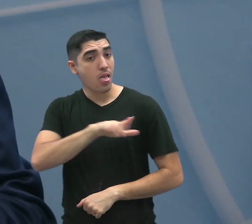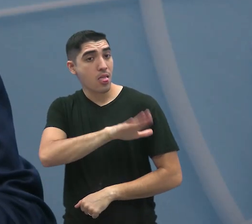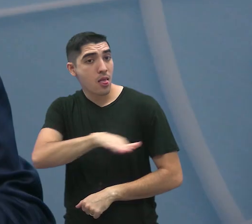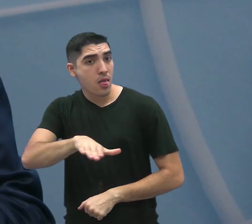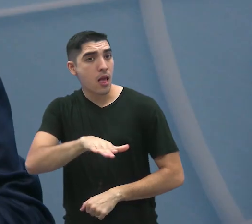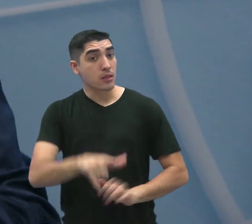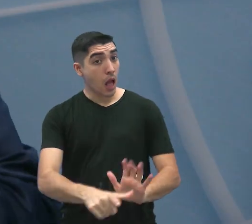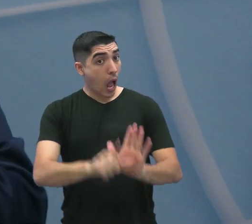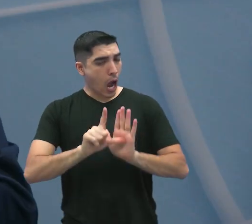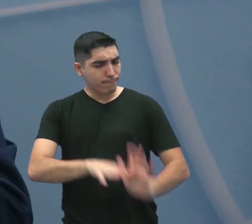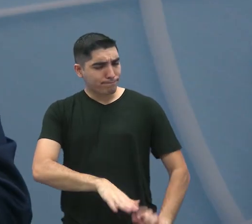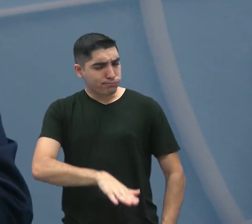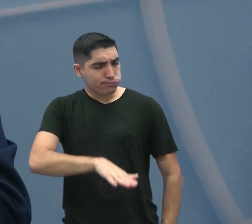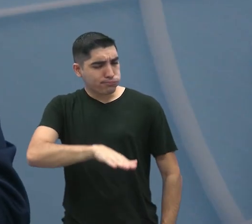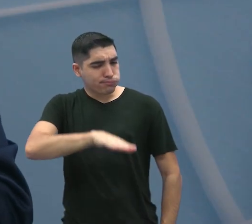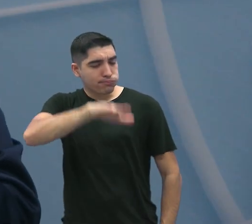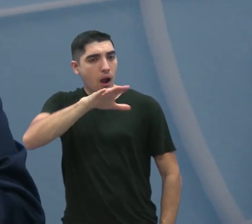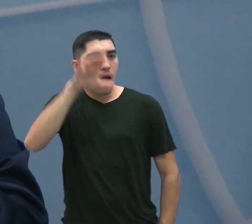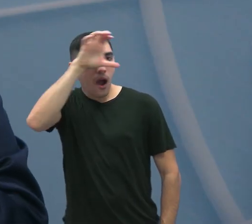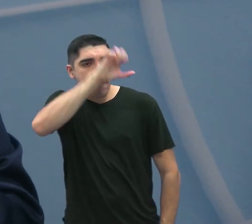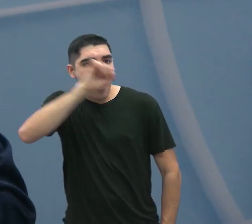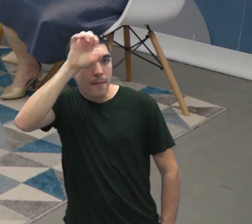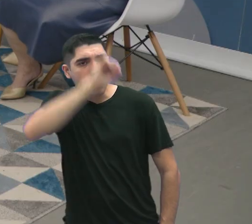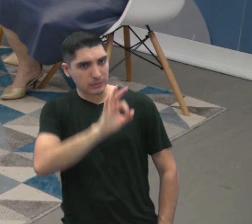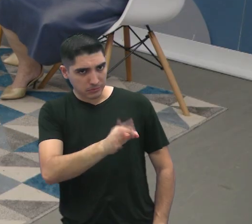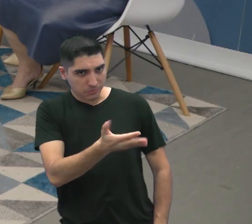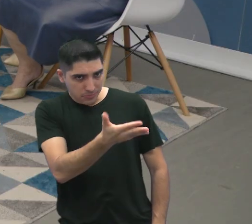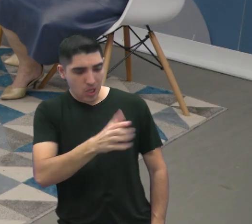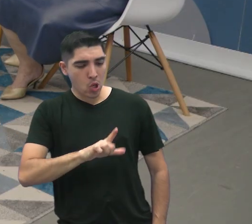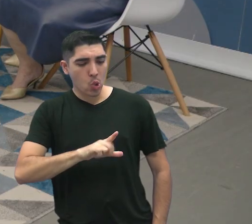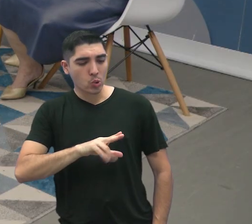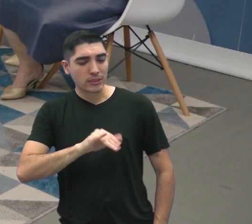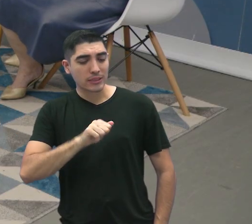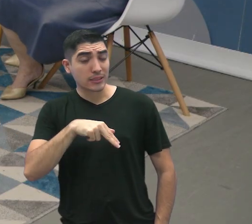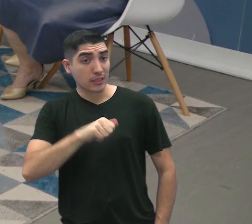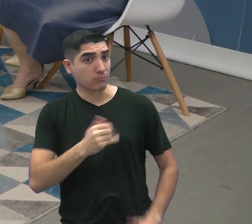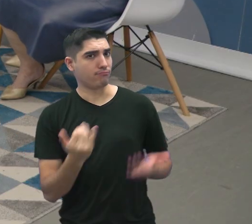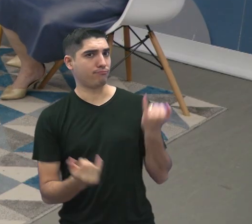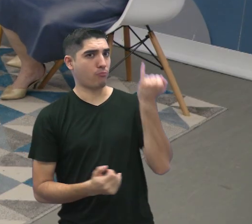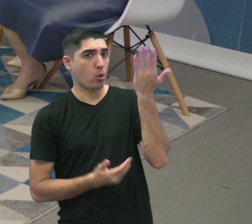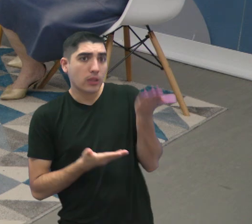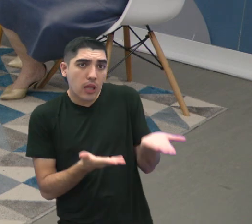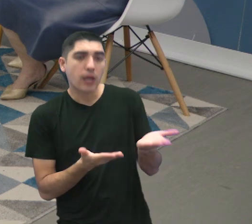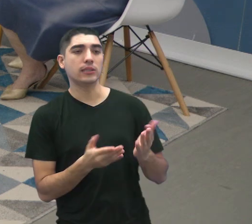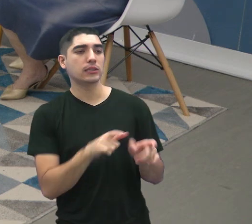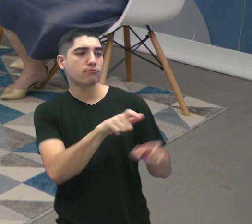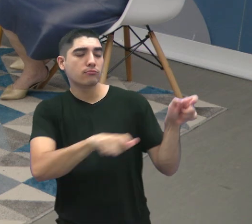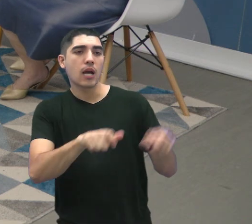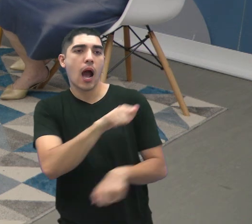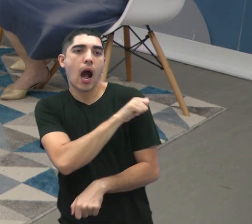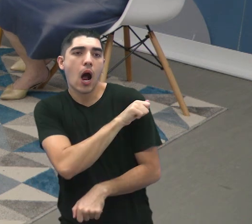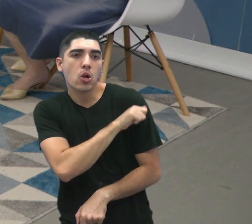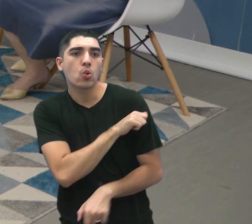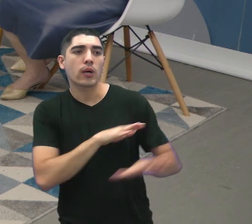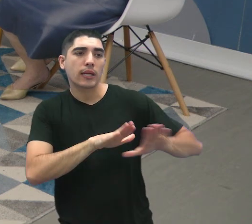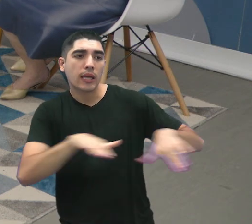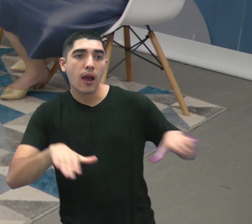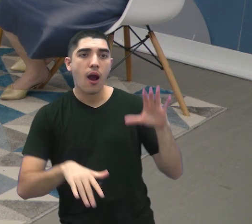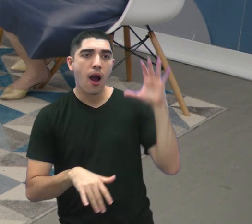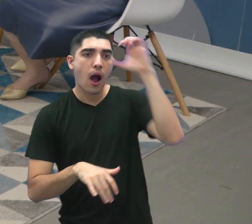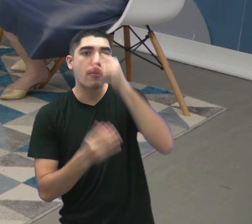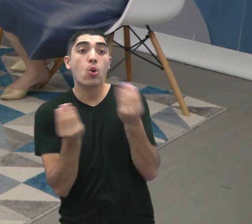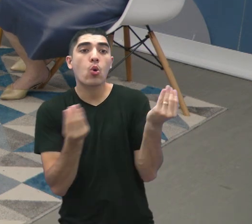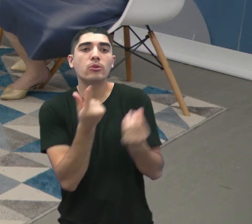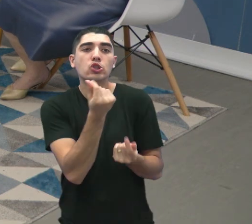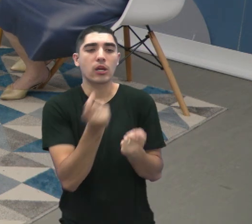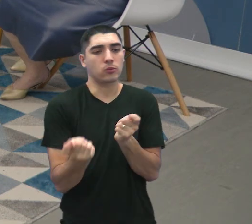a educação financeira estar dentro das escolas, né, Luciana? Isso é muito importante, fundamental os nossos pequenos já saberem lidar